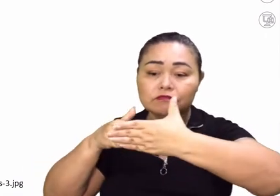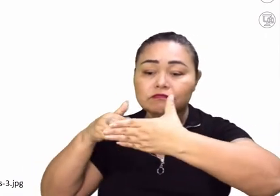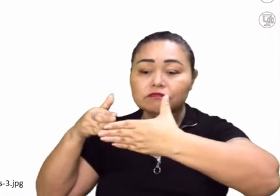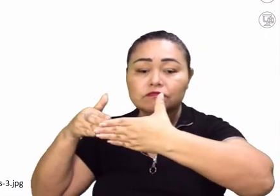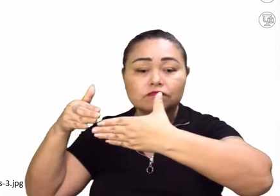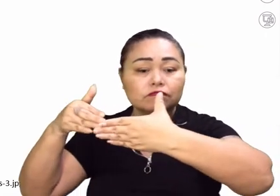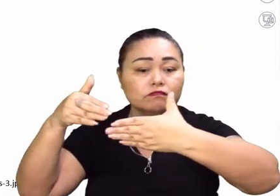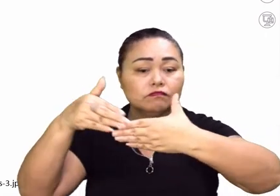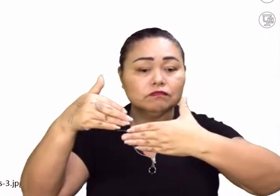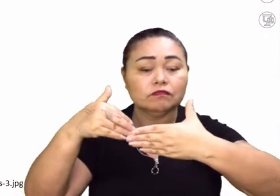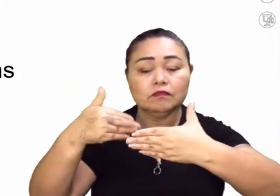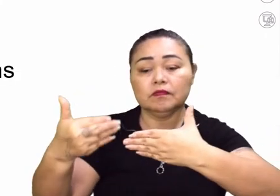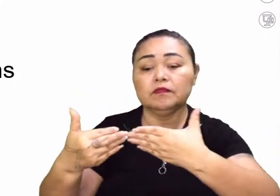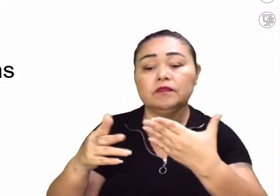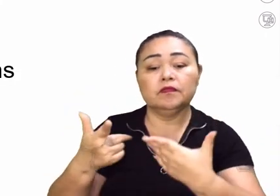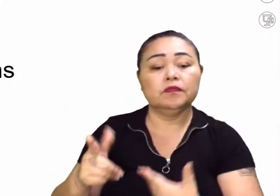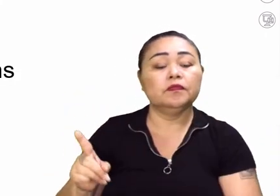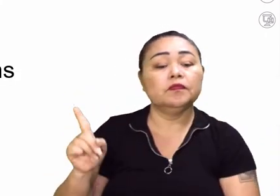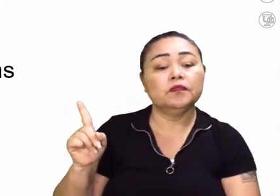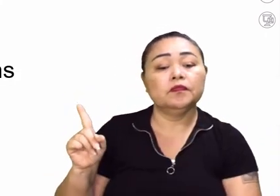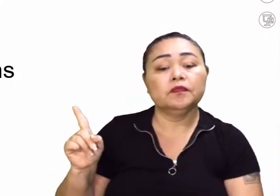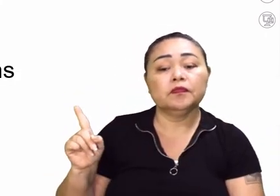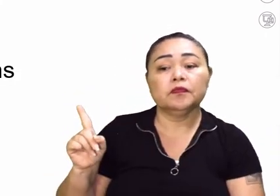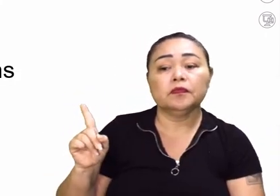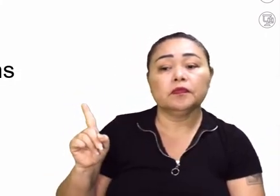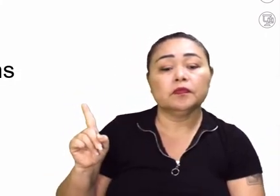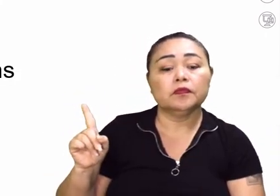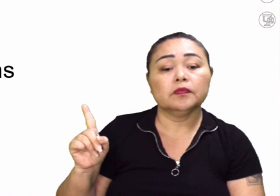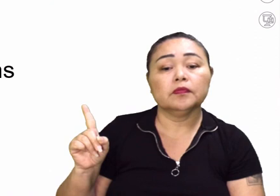artificiais e entre outros